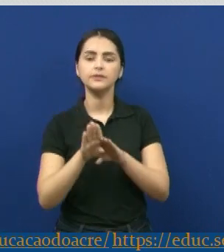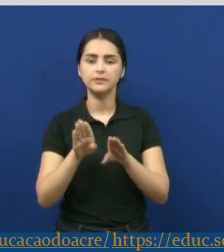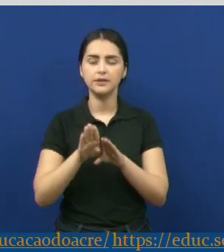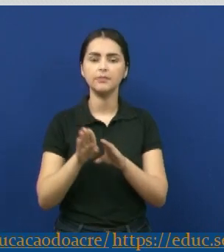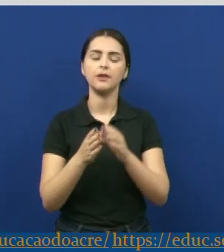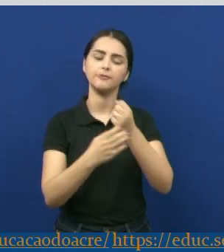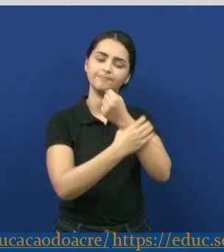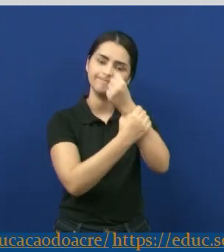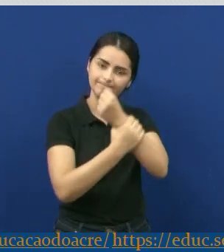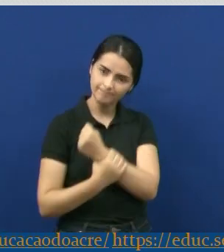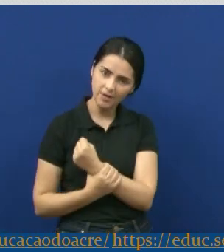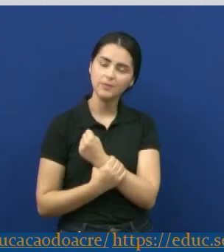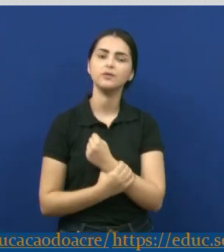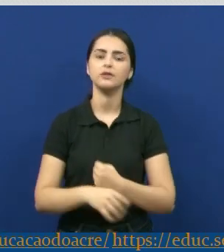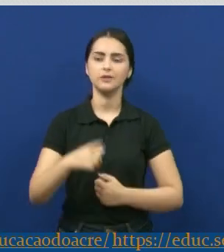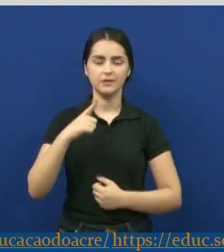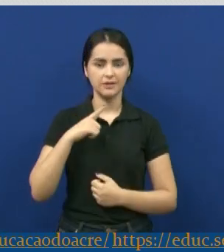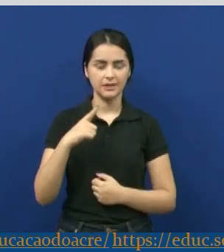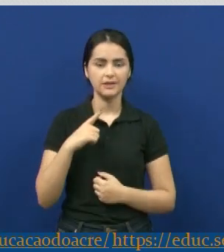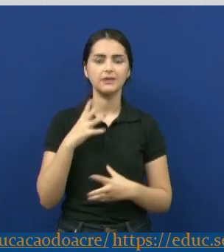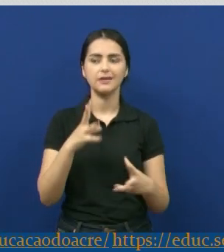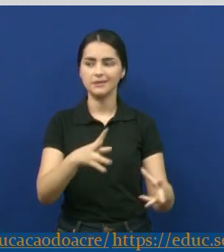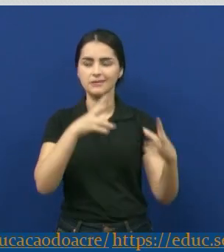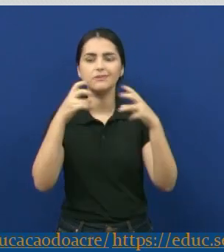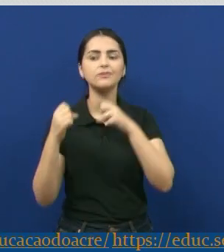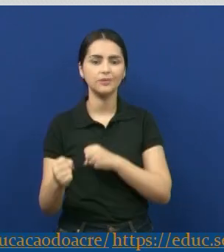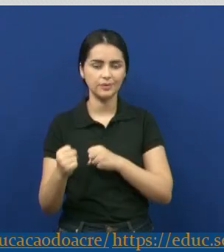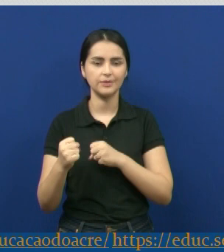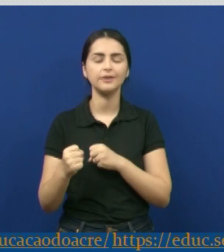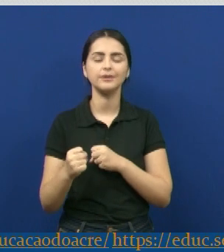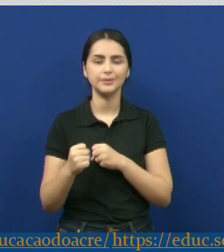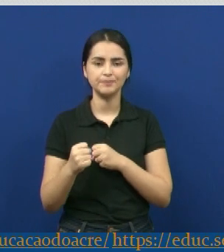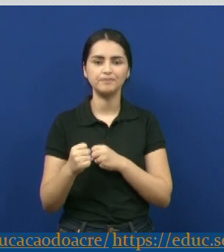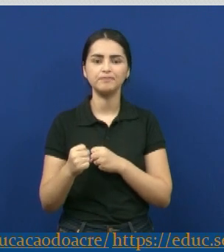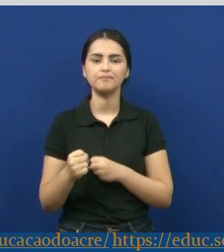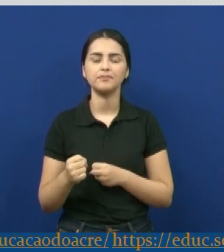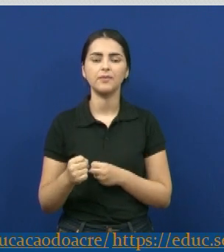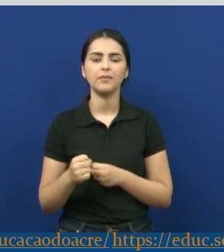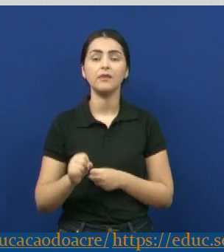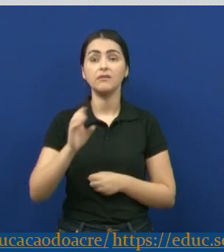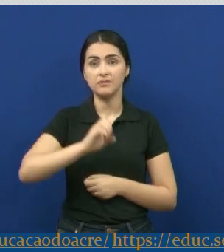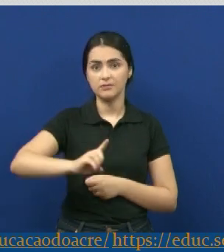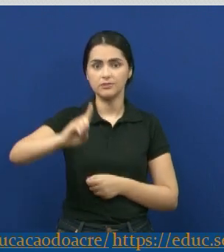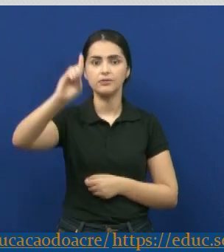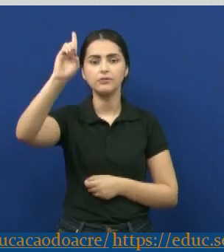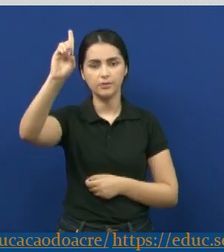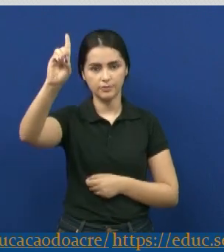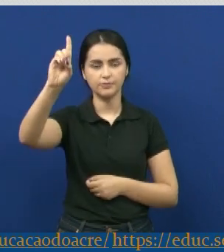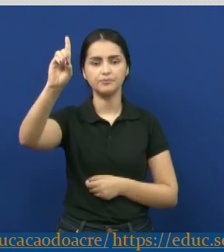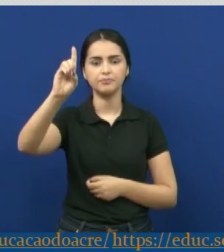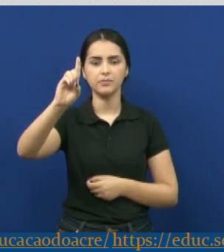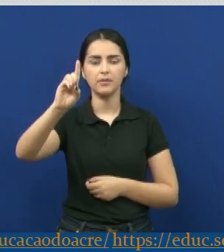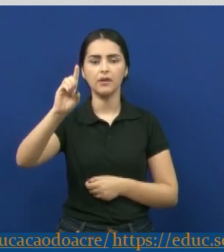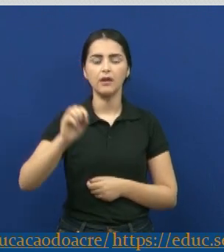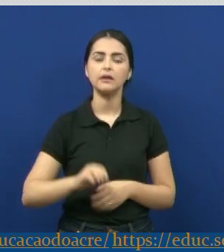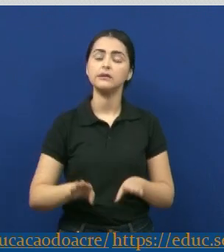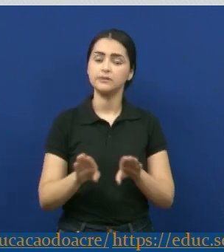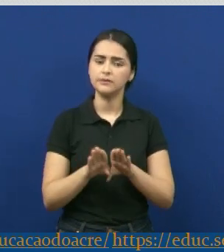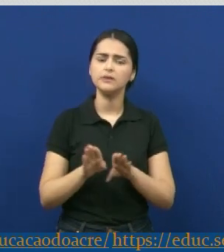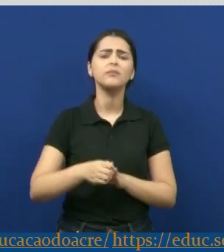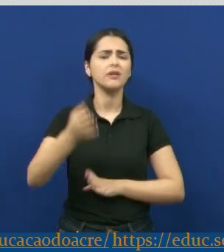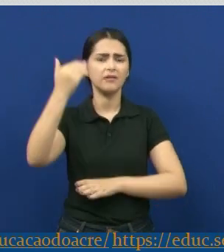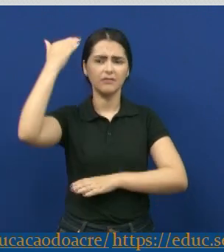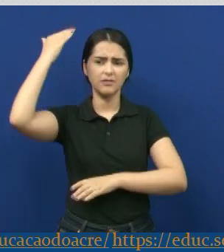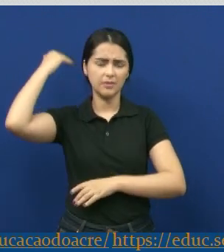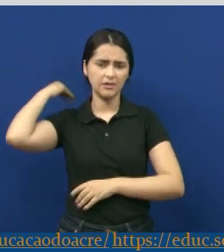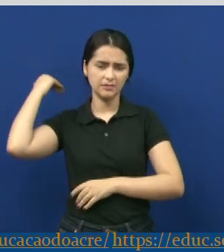absolutismo. Nós vamos ter esse poder, esse teocentrismo, né? Um poder de Deus divino. Em civilizações